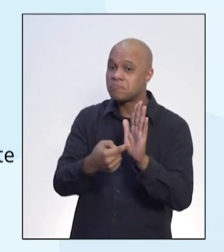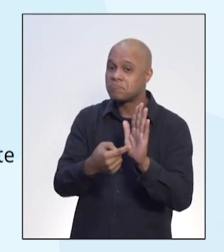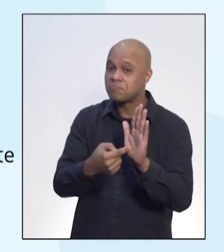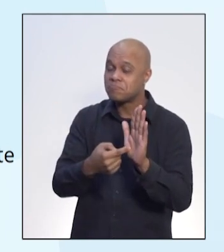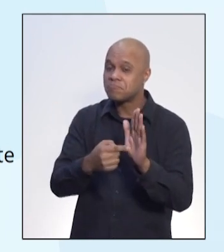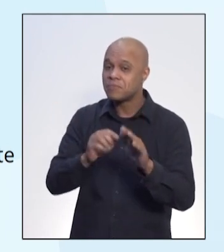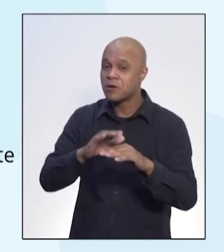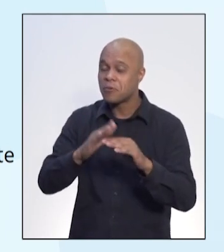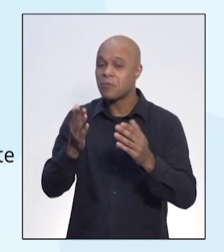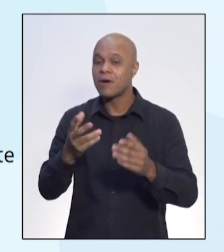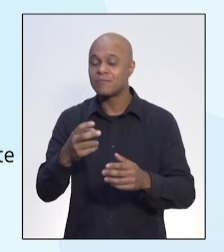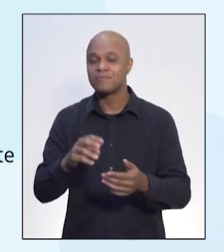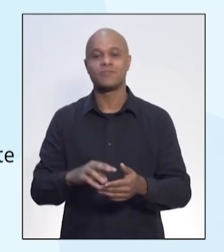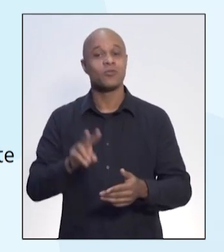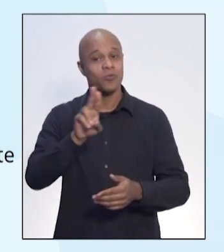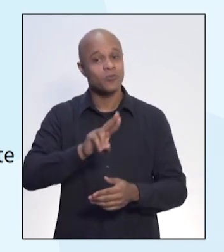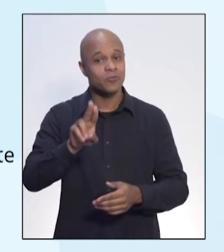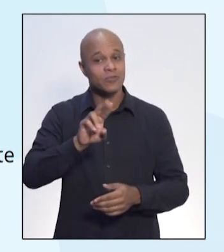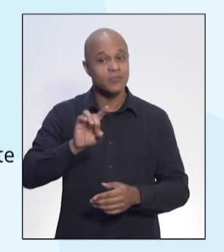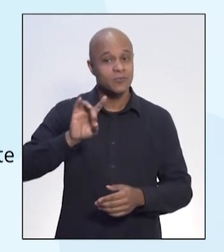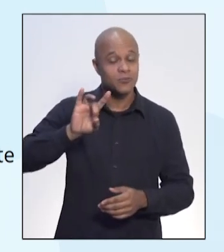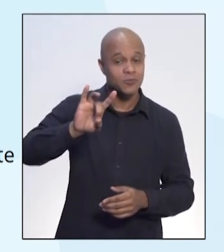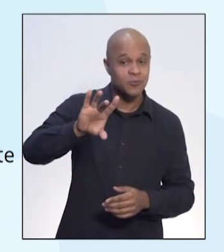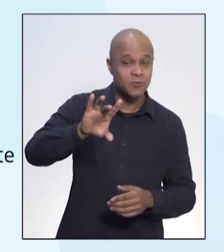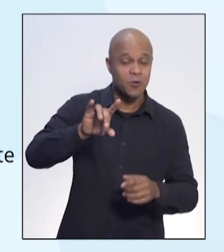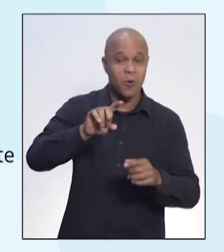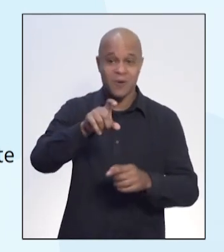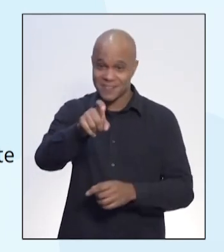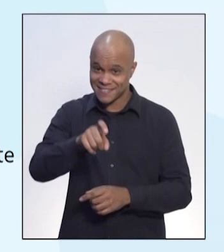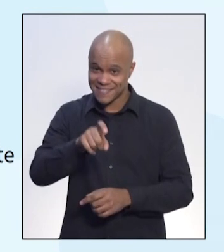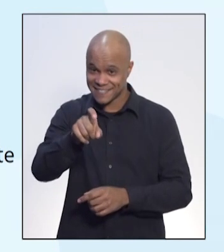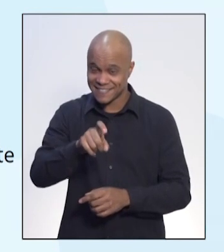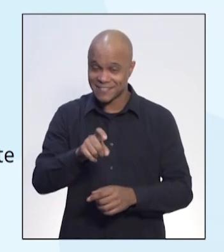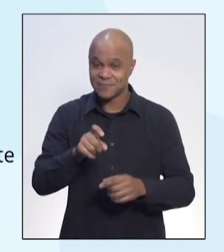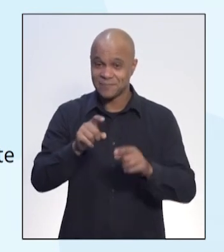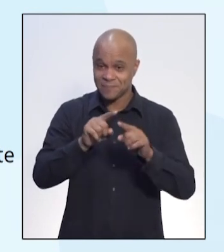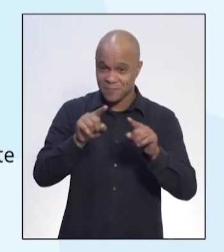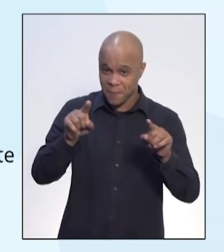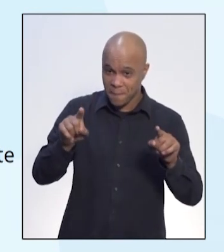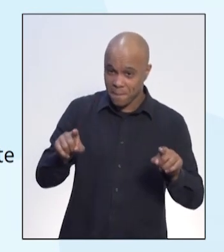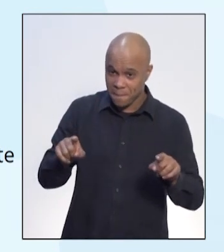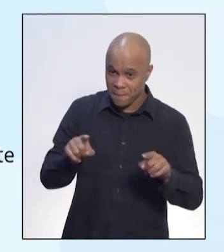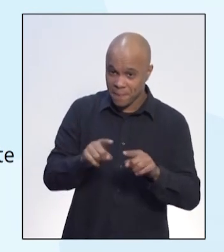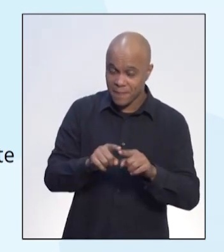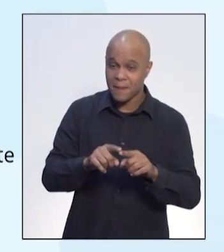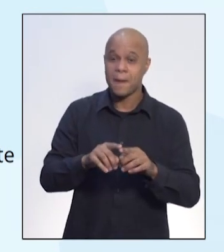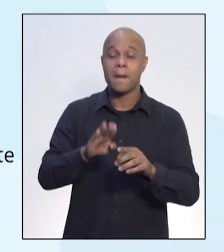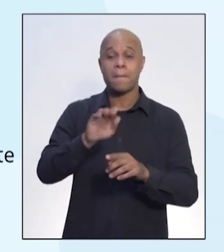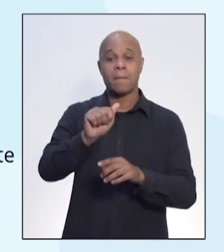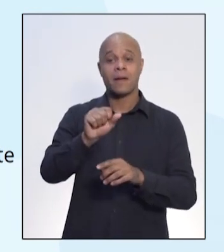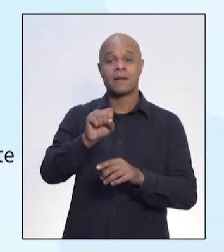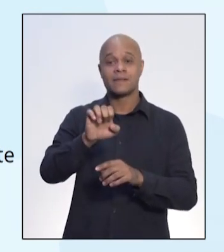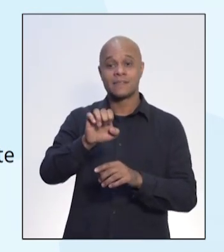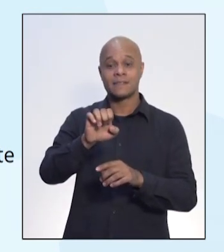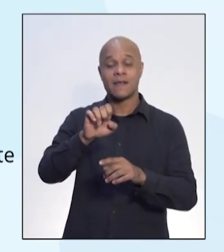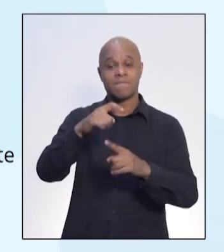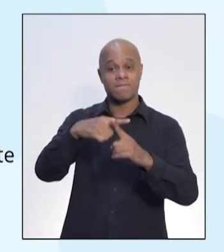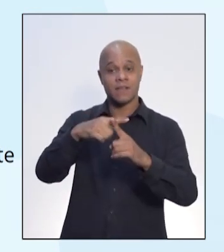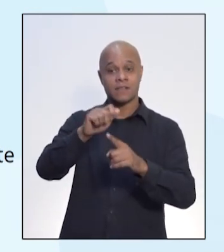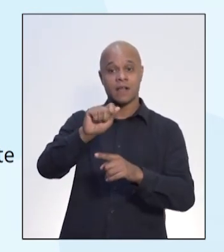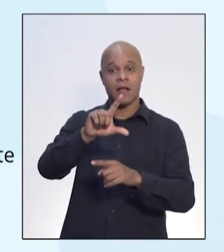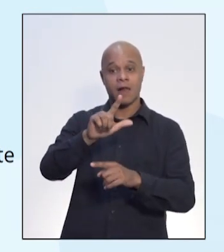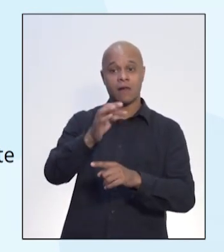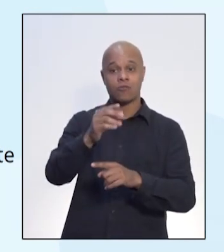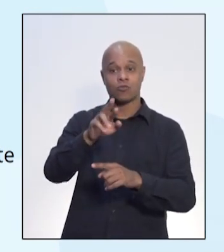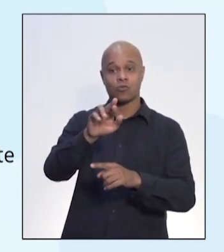deste curral, utilizando somente o lado x. Então, de novo, a área de um retângulo é base vezes a altura. A base é o y, a